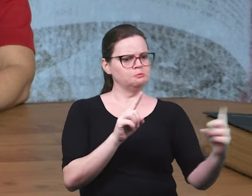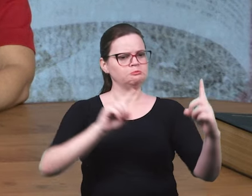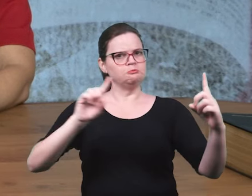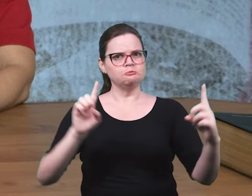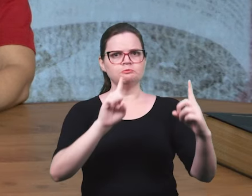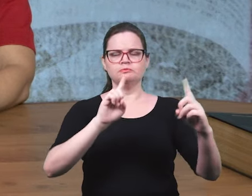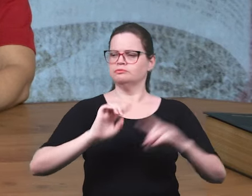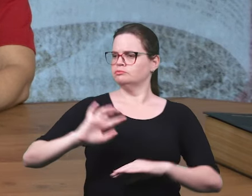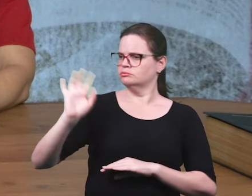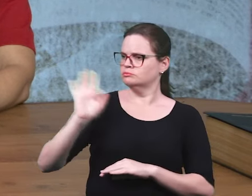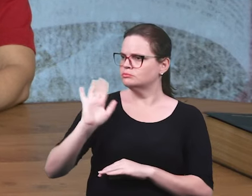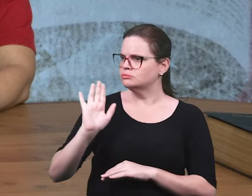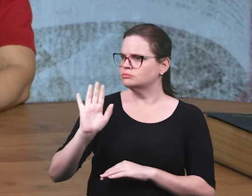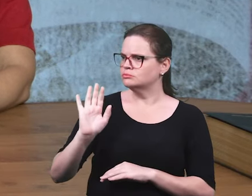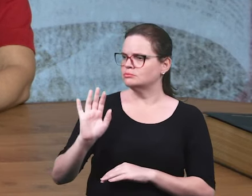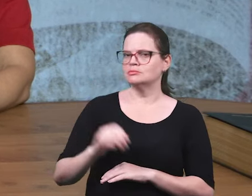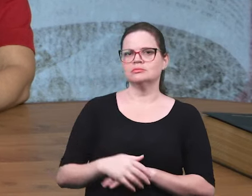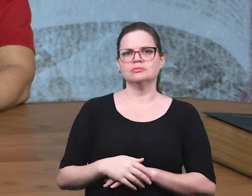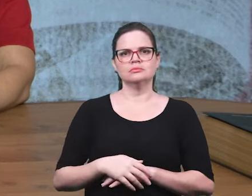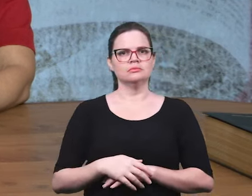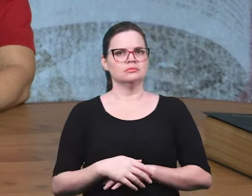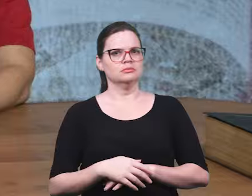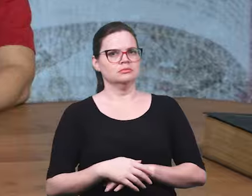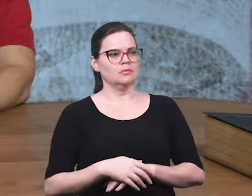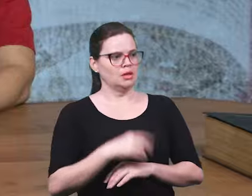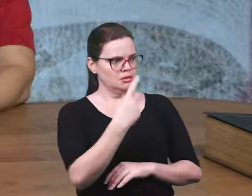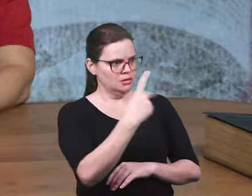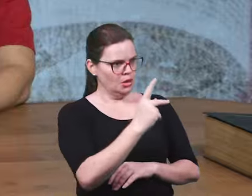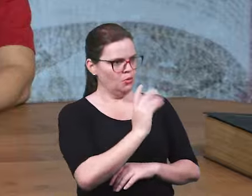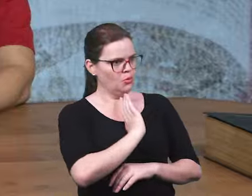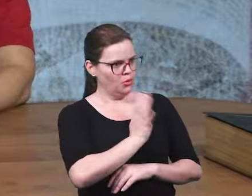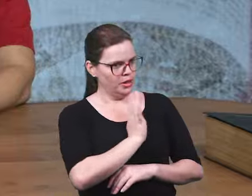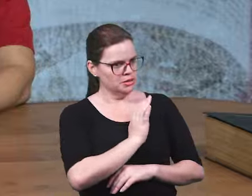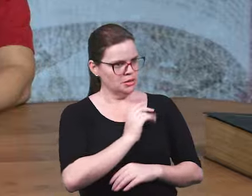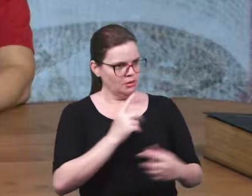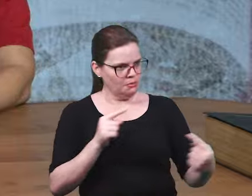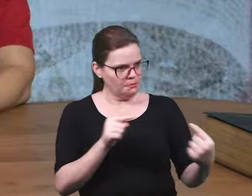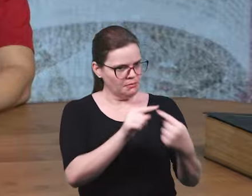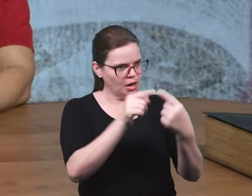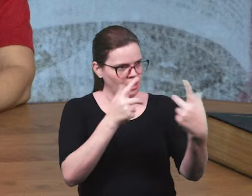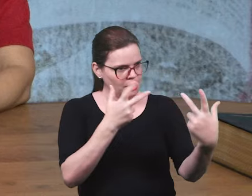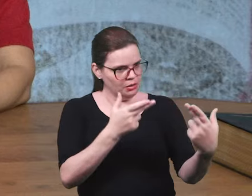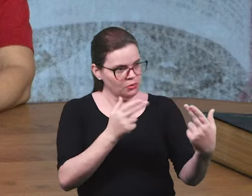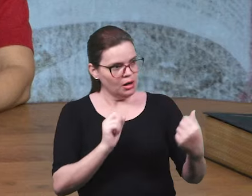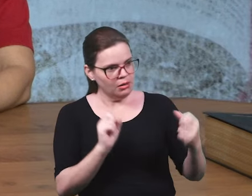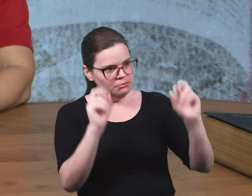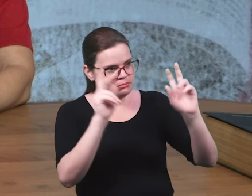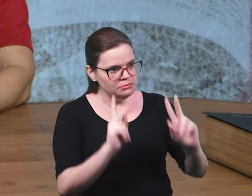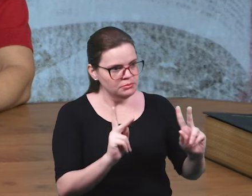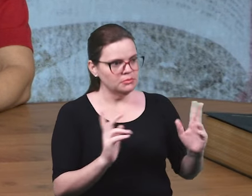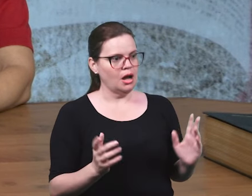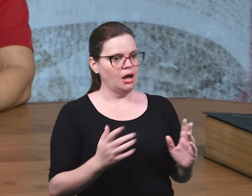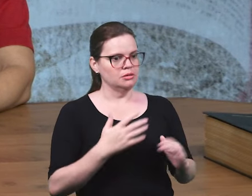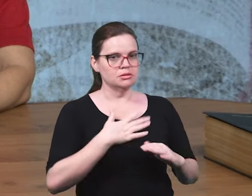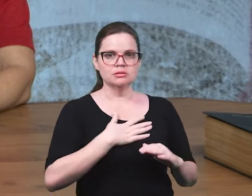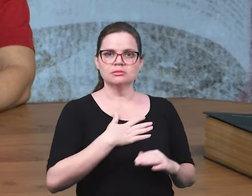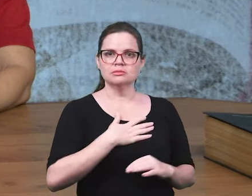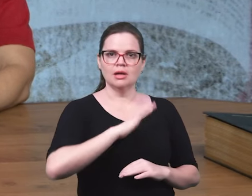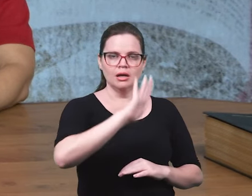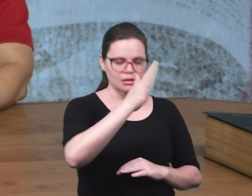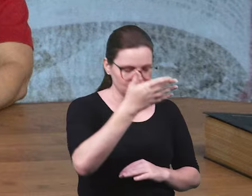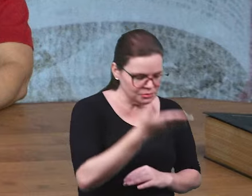saudou e lhe disse: reto é o teu coração, como o meu coração é com o teu coração?